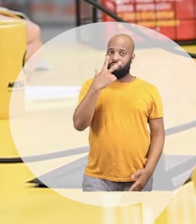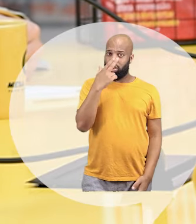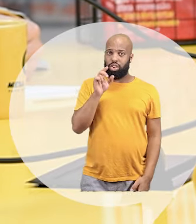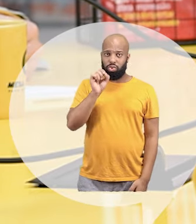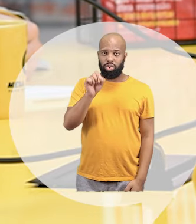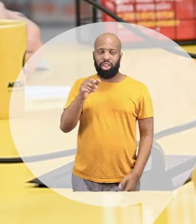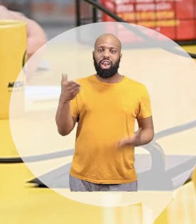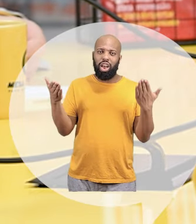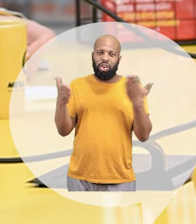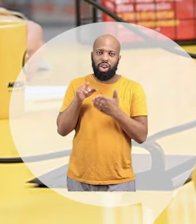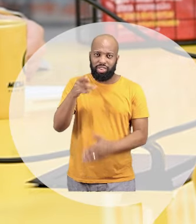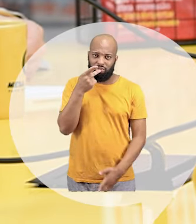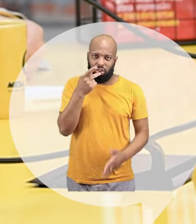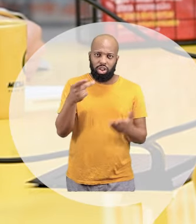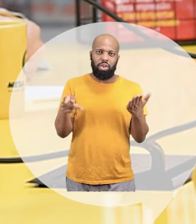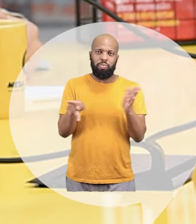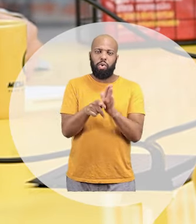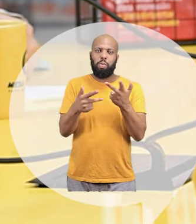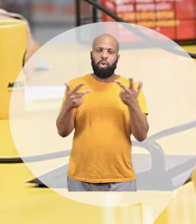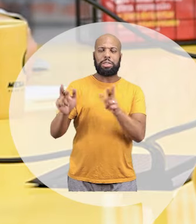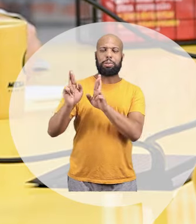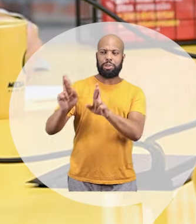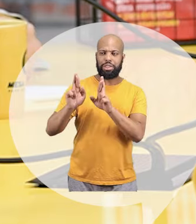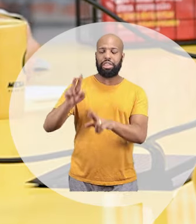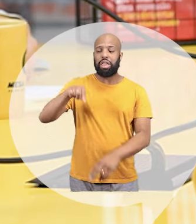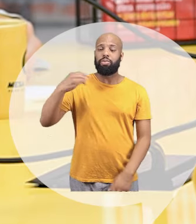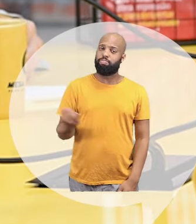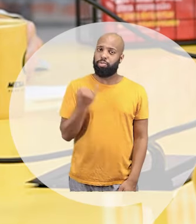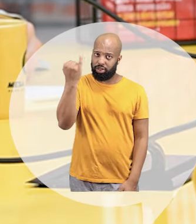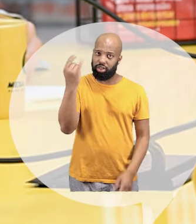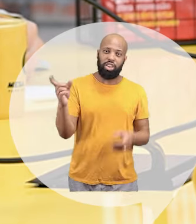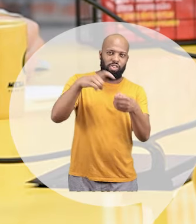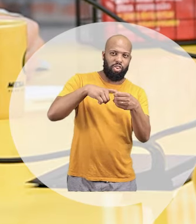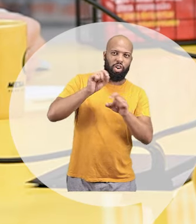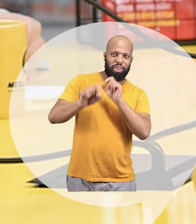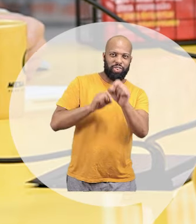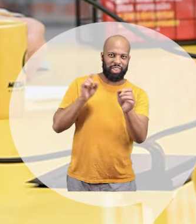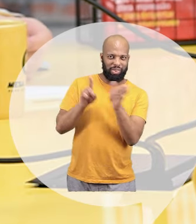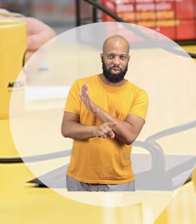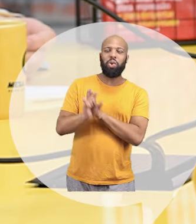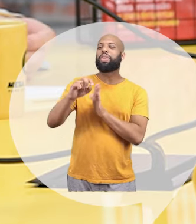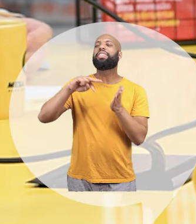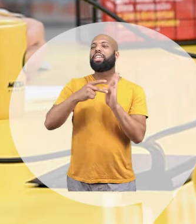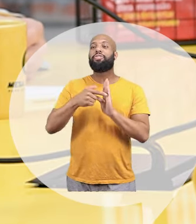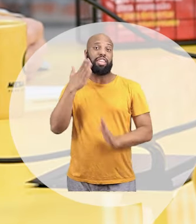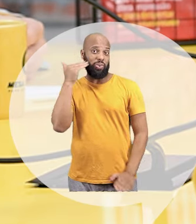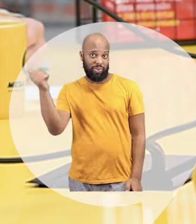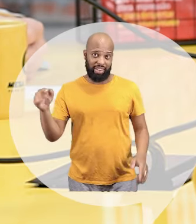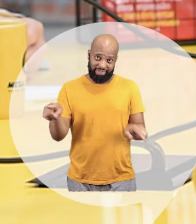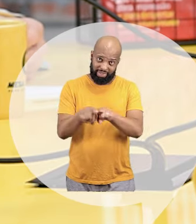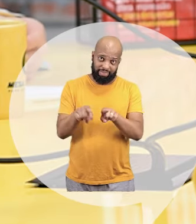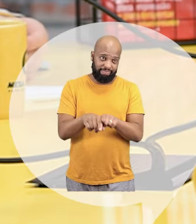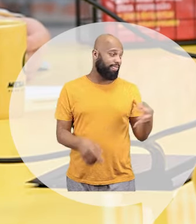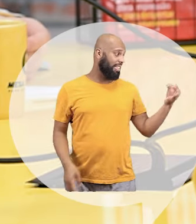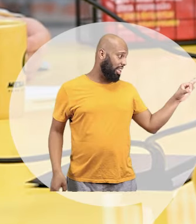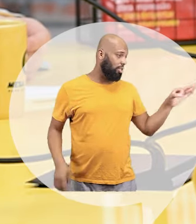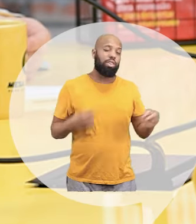comentar eu acho que você toca num lugar de expectativa que é extremamente importante eu acho que volta pra tua questão de o que que é sucesso